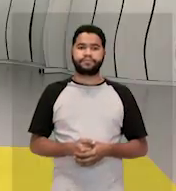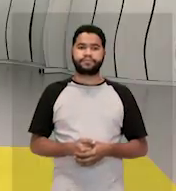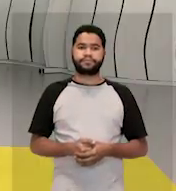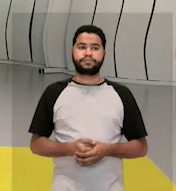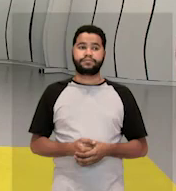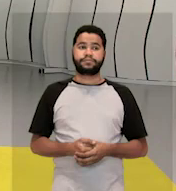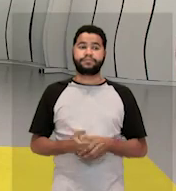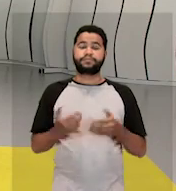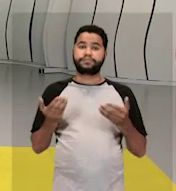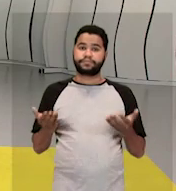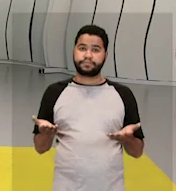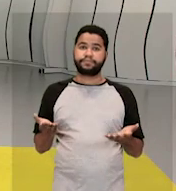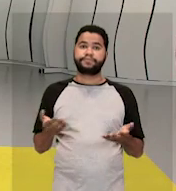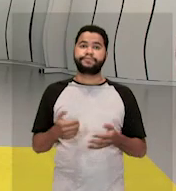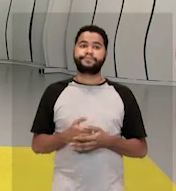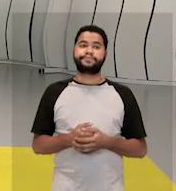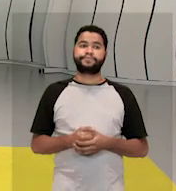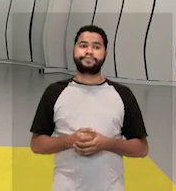Bom, então,